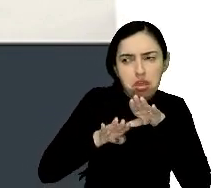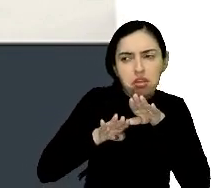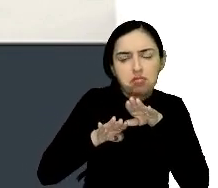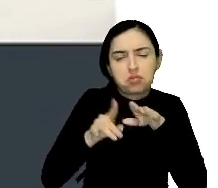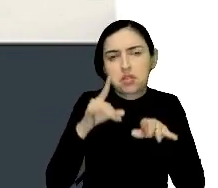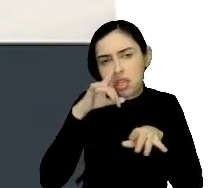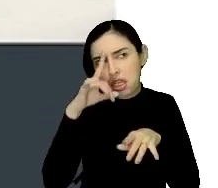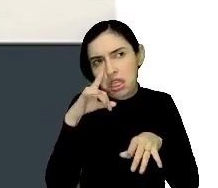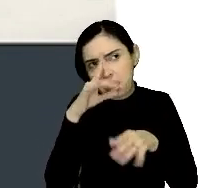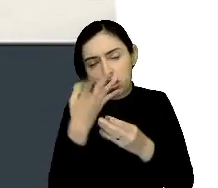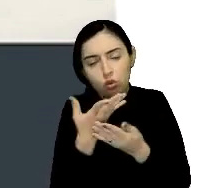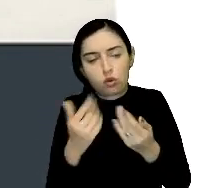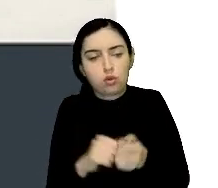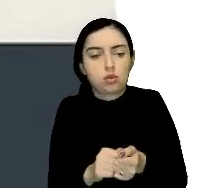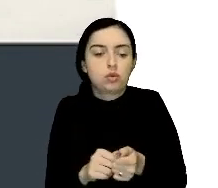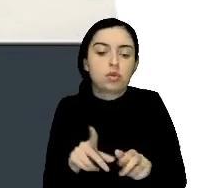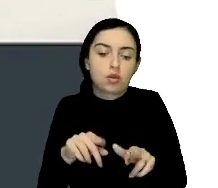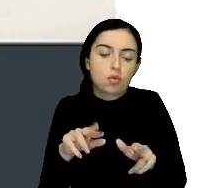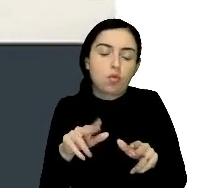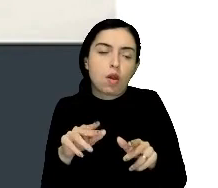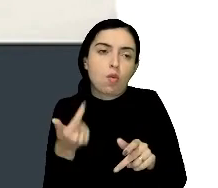do que acontecia na